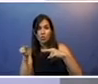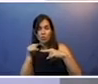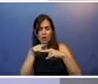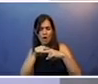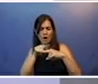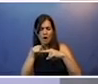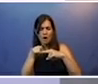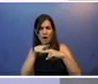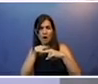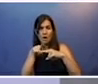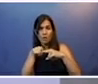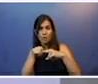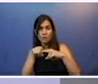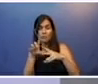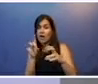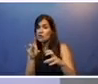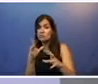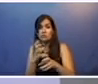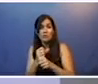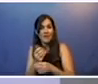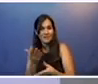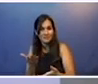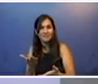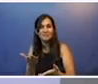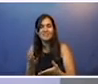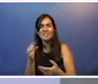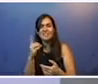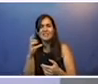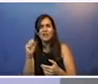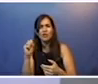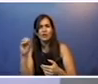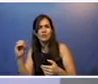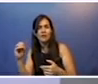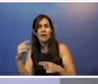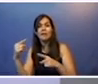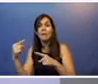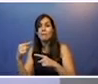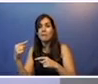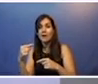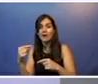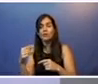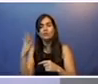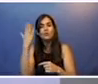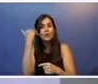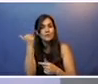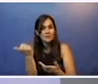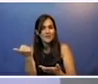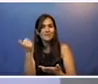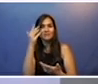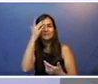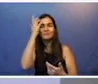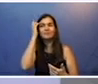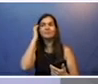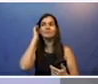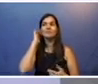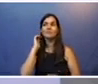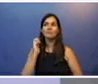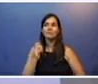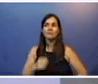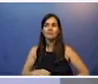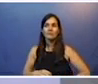quero saber a outra, eu faço 180 menos a parte que eu sei. E aqui no caso é 180 menos 40.